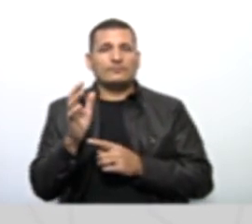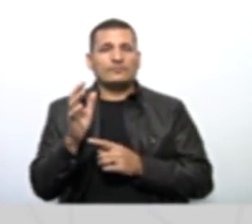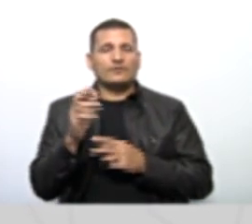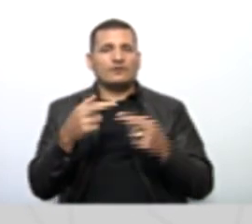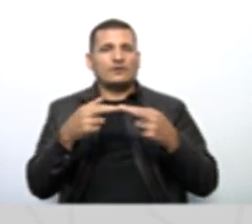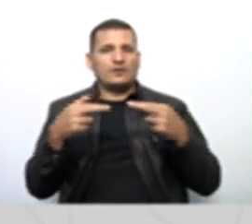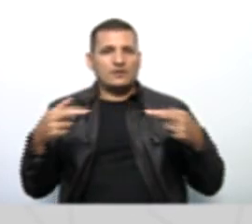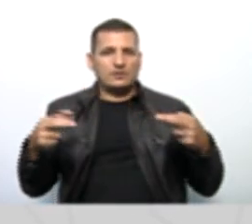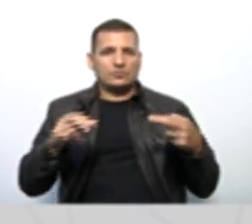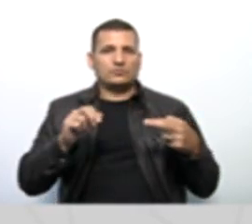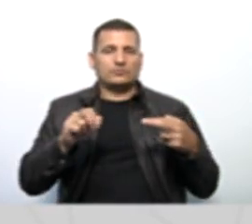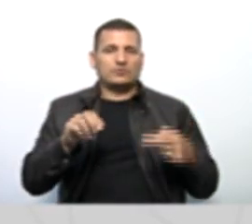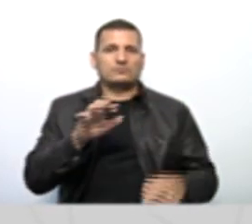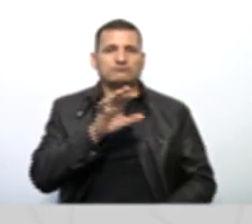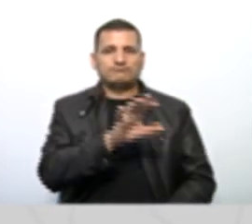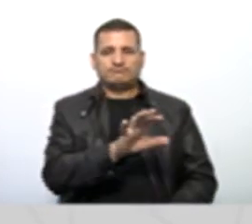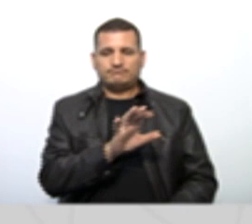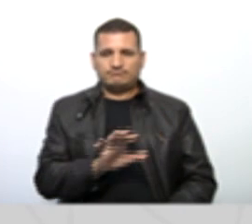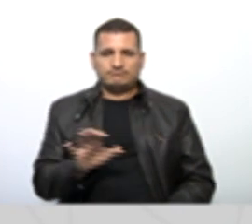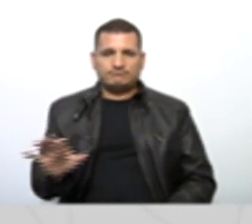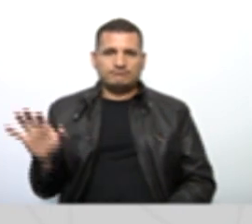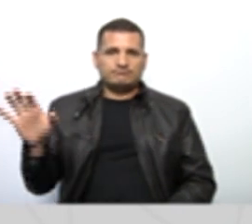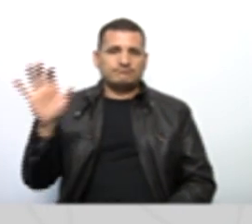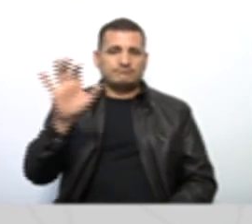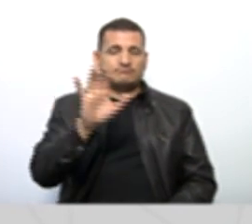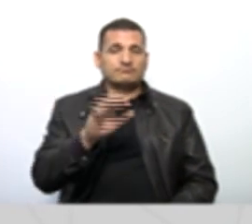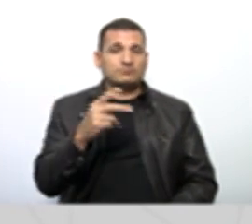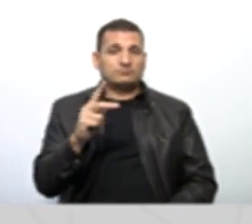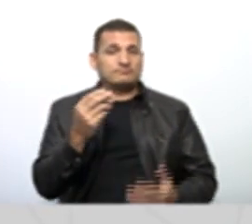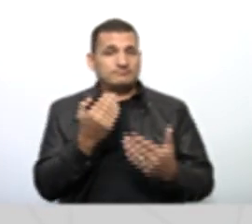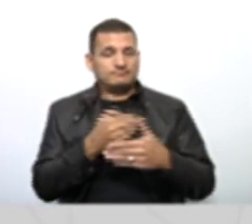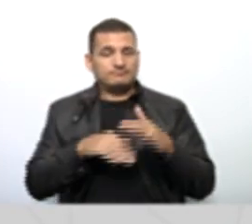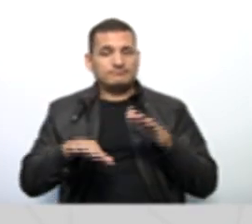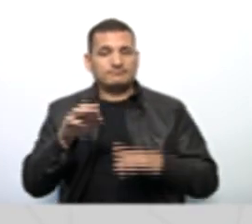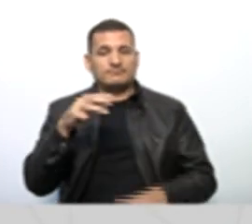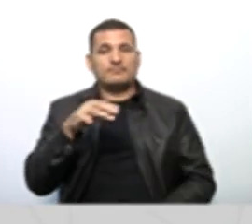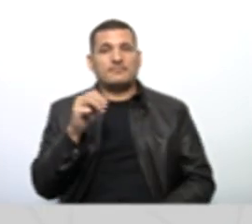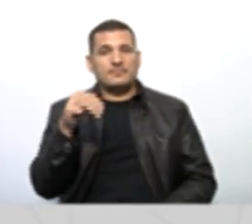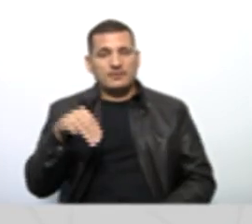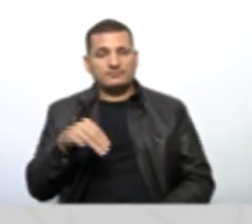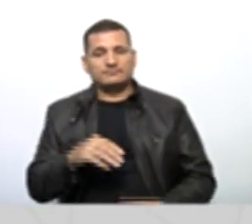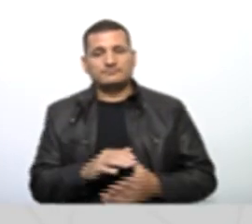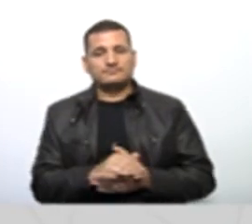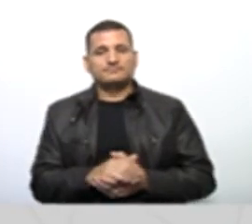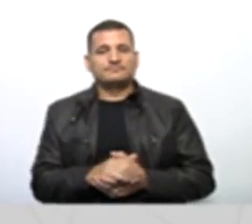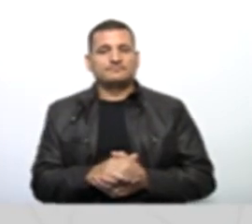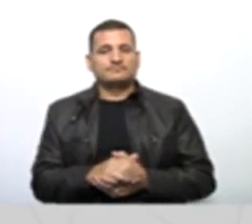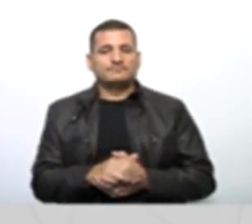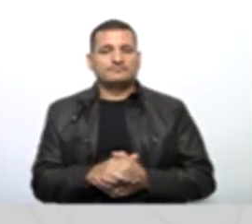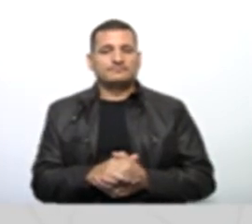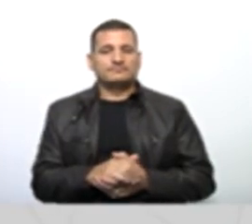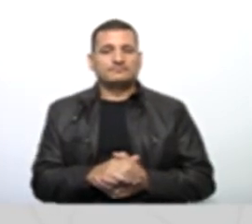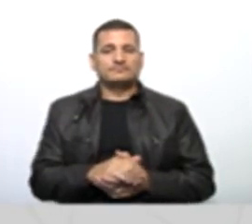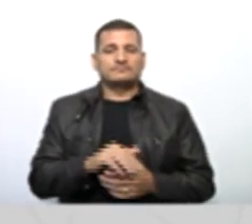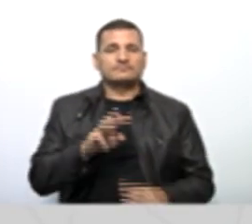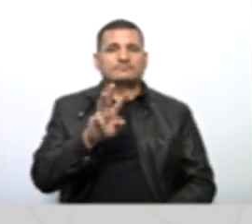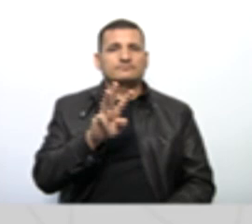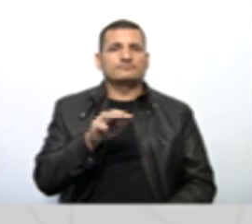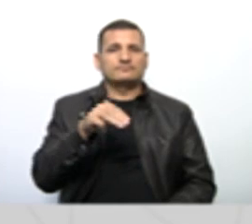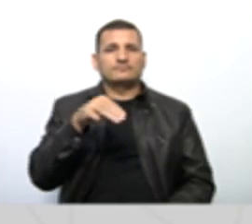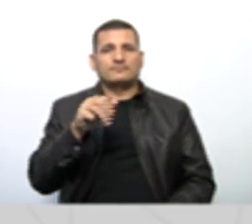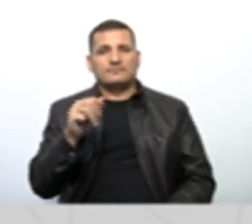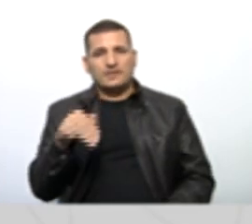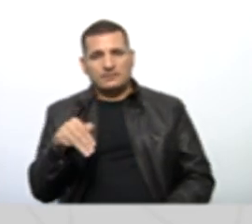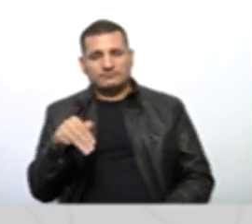então isso aqui vai ser muito importante na sua prova está o imax pessoal ele é uma